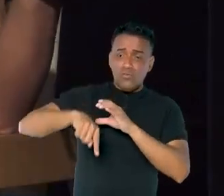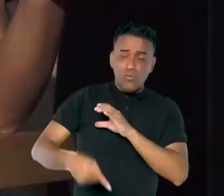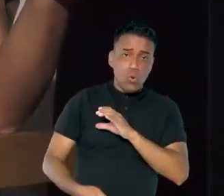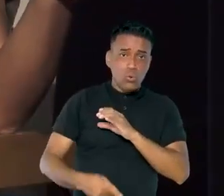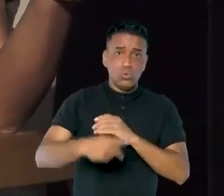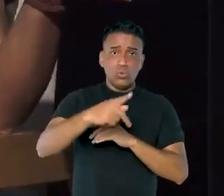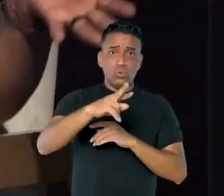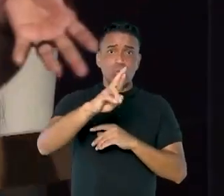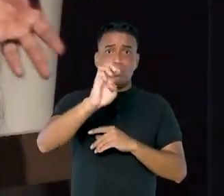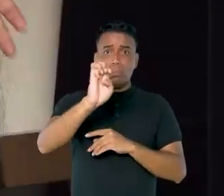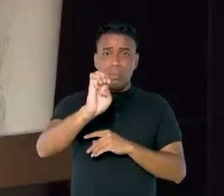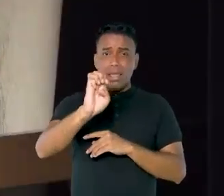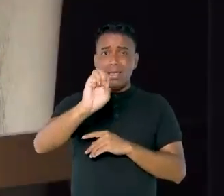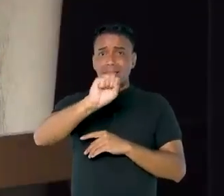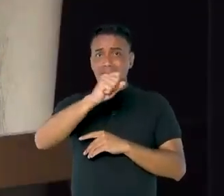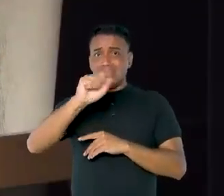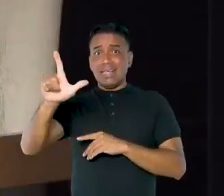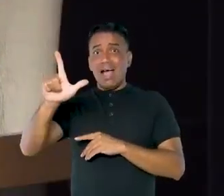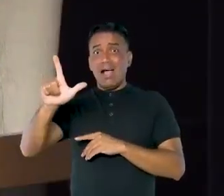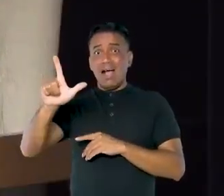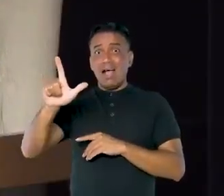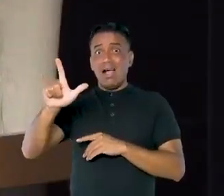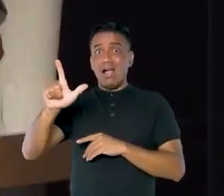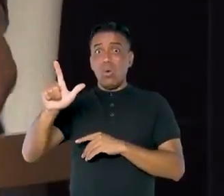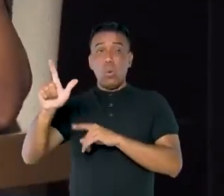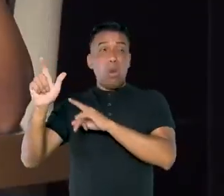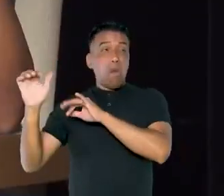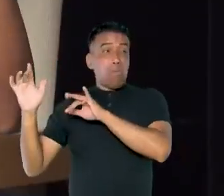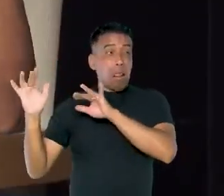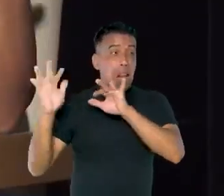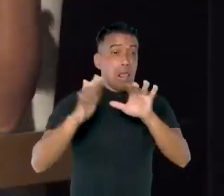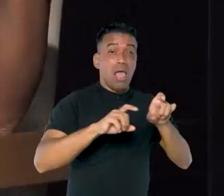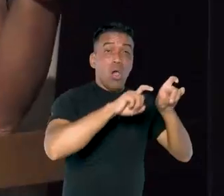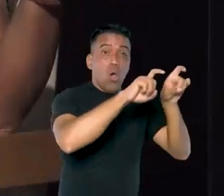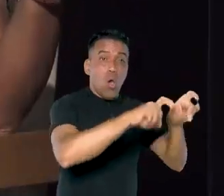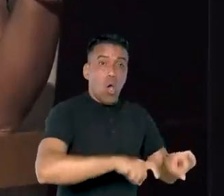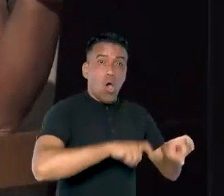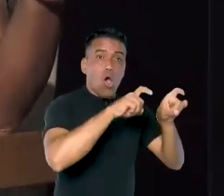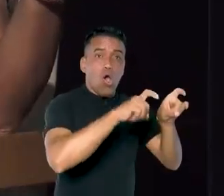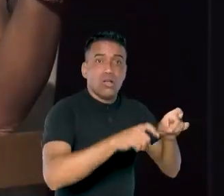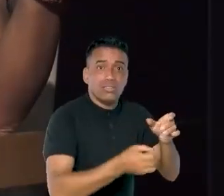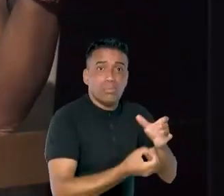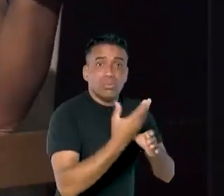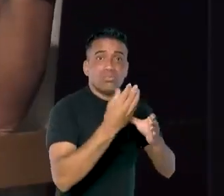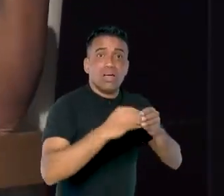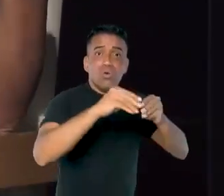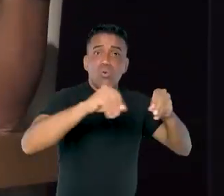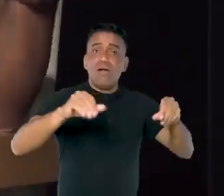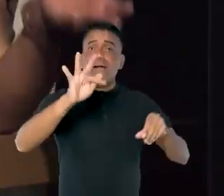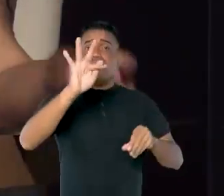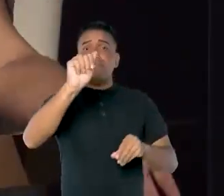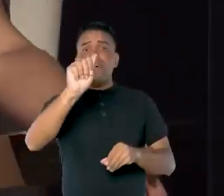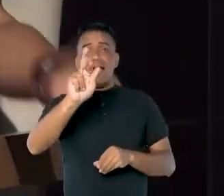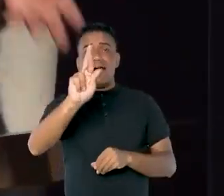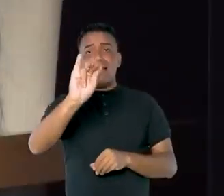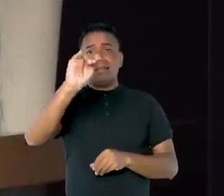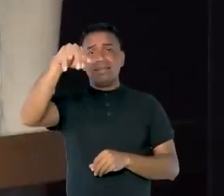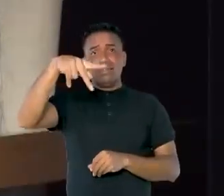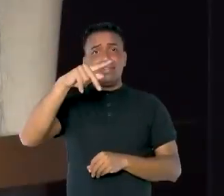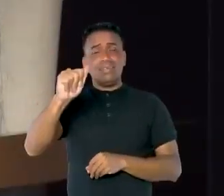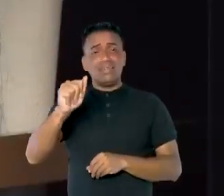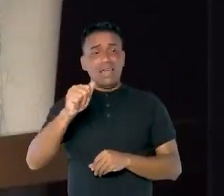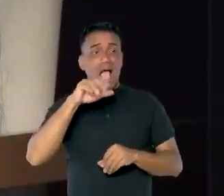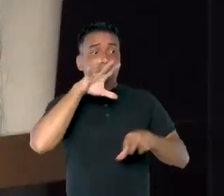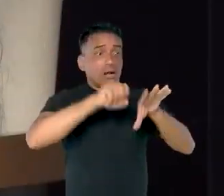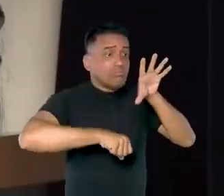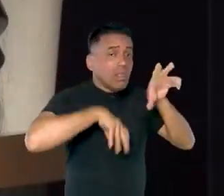bichinhos saíram e atacou a maior roça lá do pessoal. Ficaram com pouca produção de farinha, porque os bichinhos começaram a comer